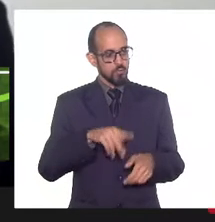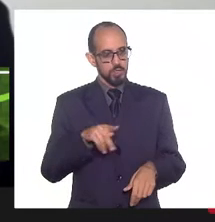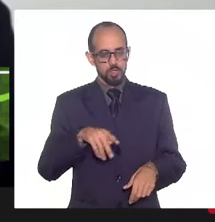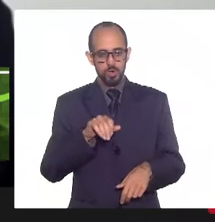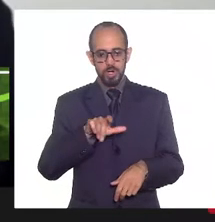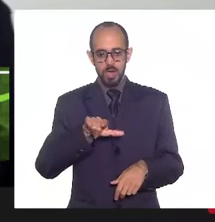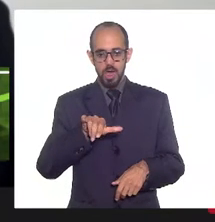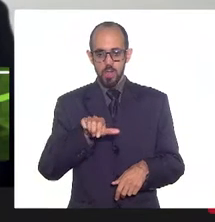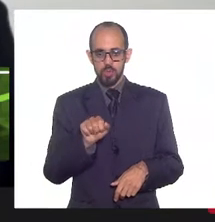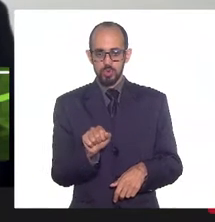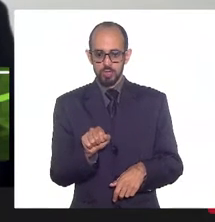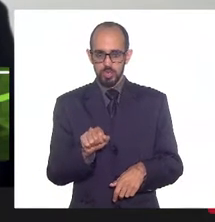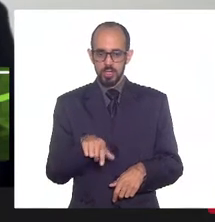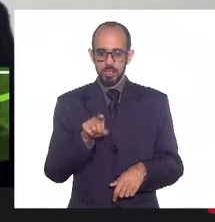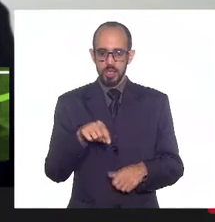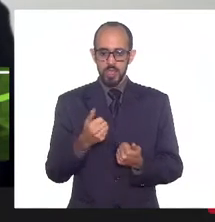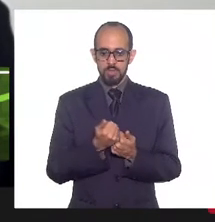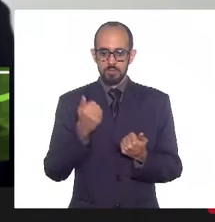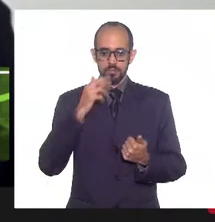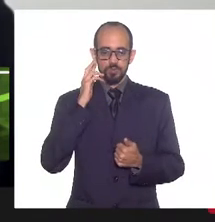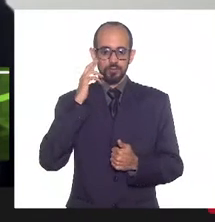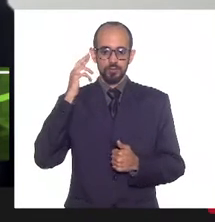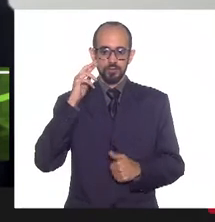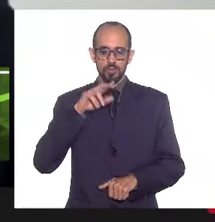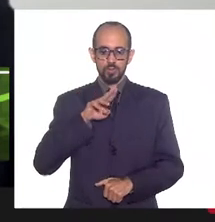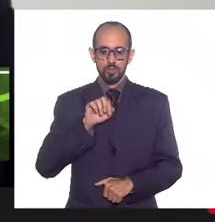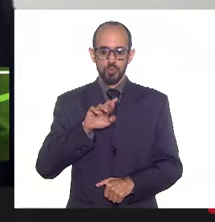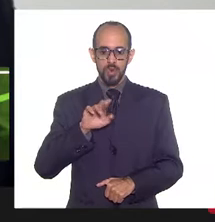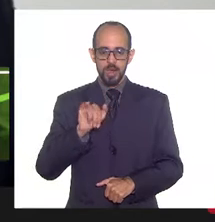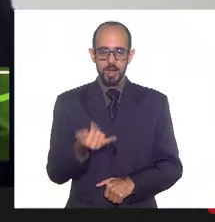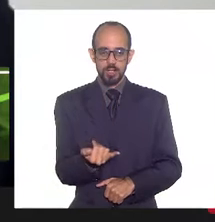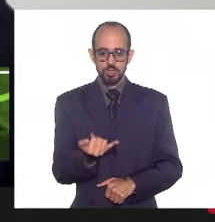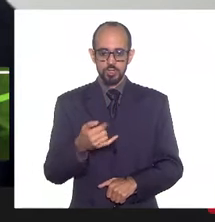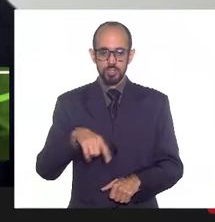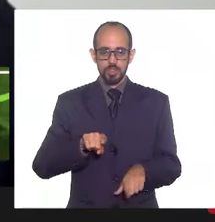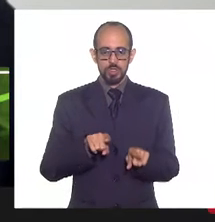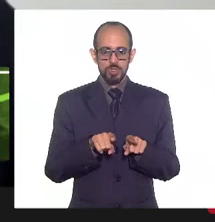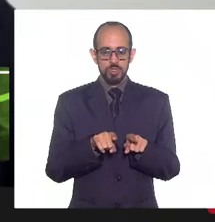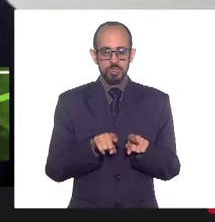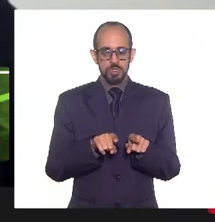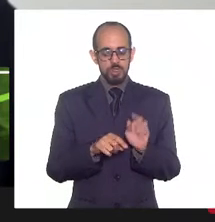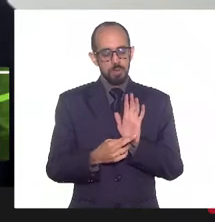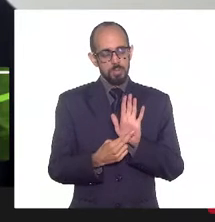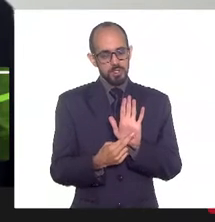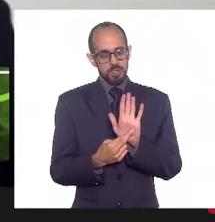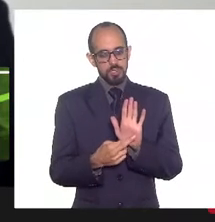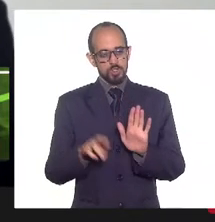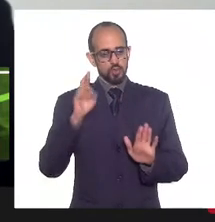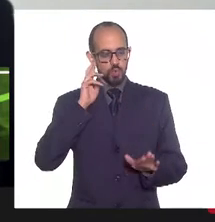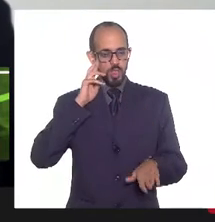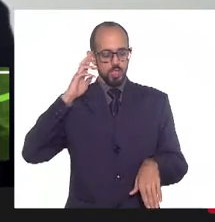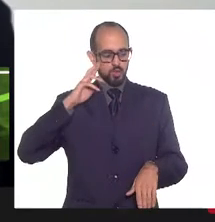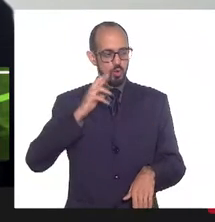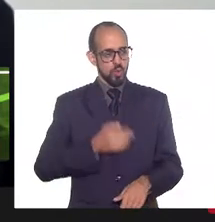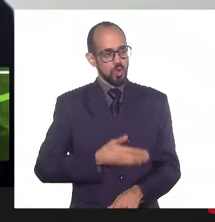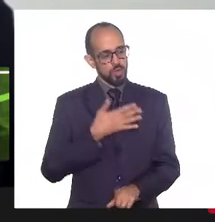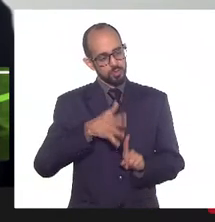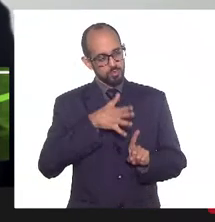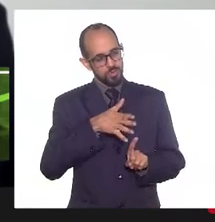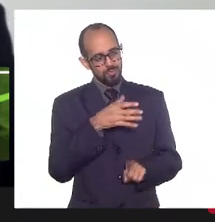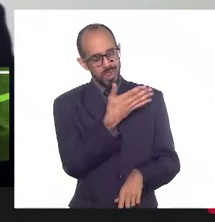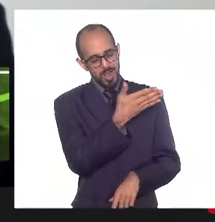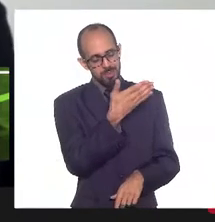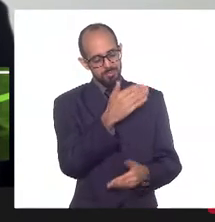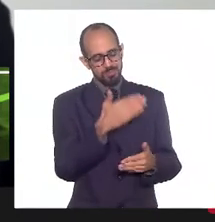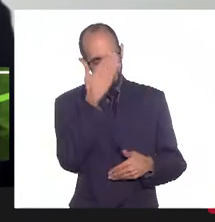pro reitor de extensão da UERJ da equipe do professor Ricardo Lodi grande reitor a sua fala agora nesse momento obrigado